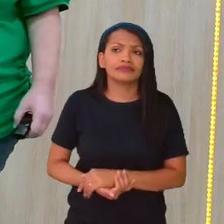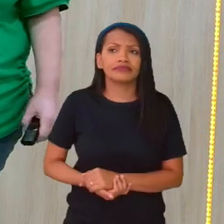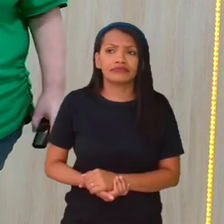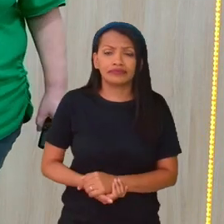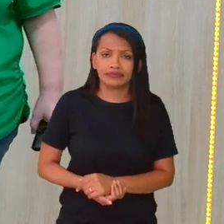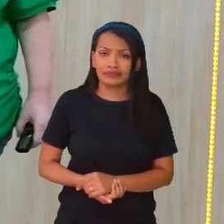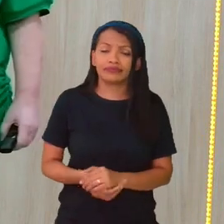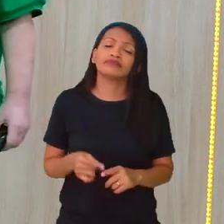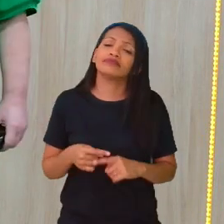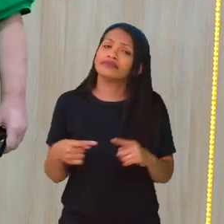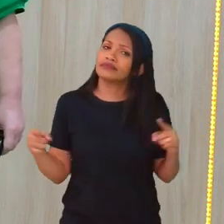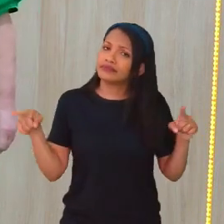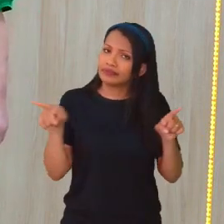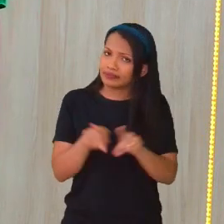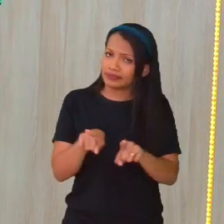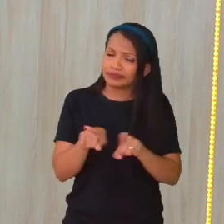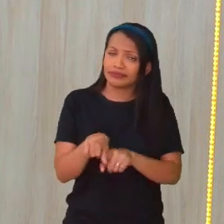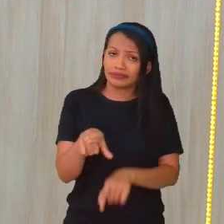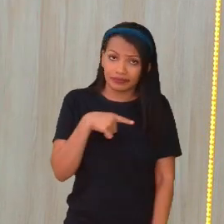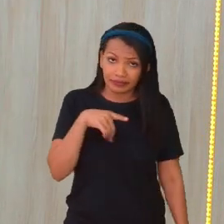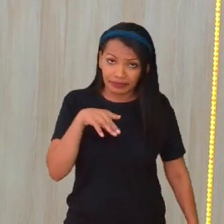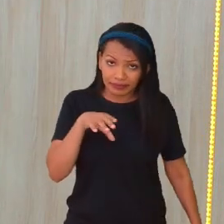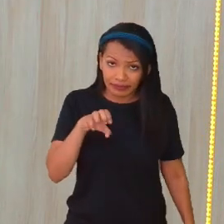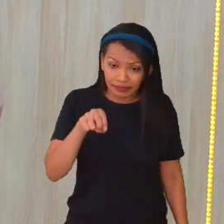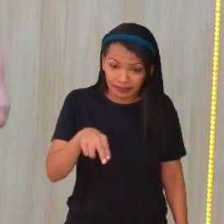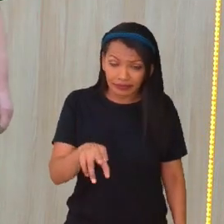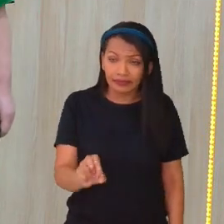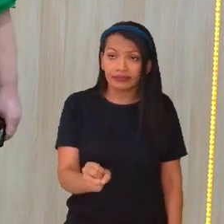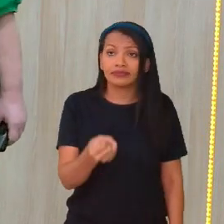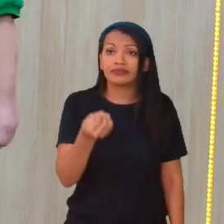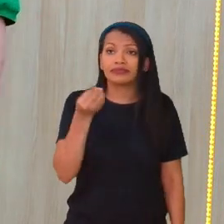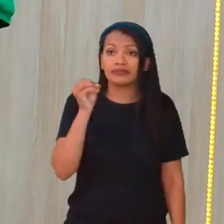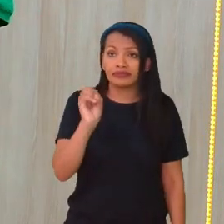Mas além do censo, a gente tem a PNAD contínua.